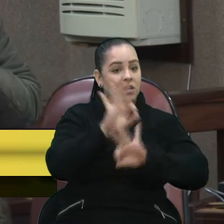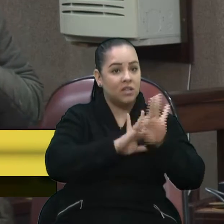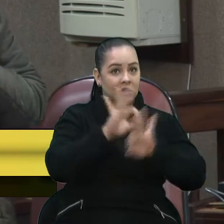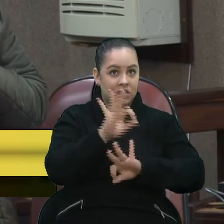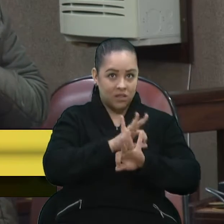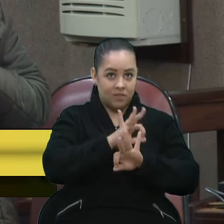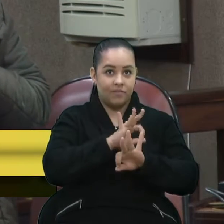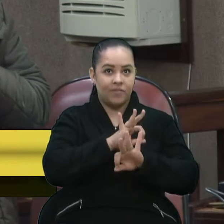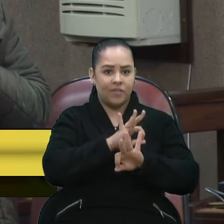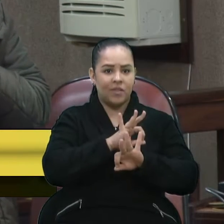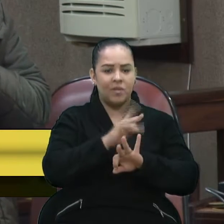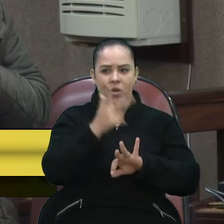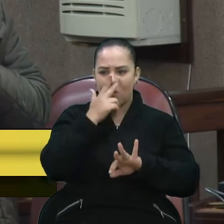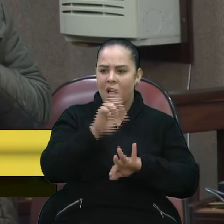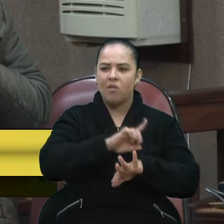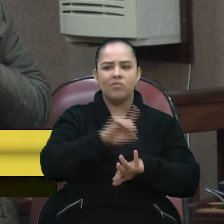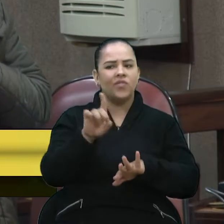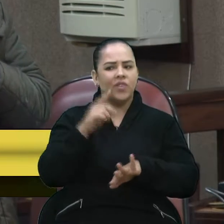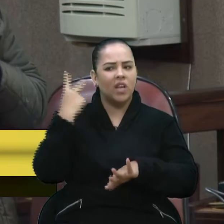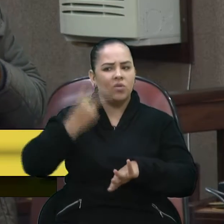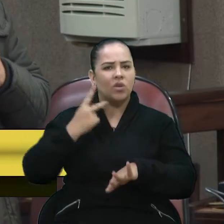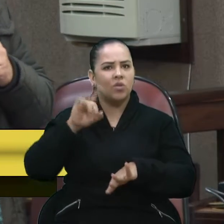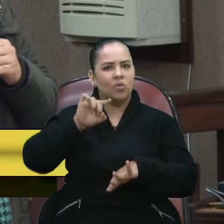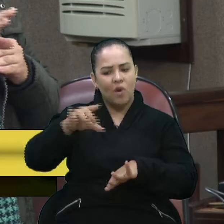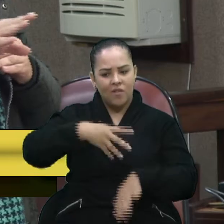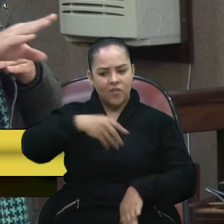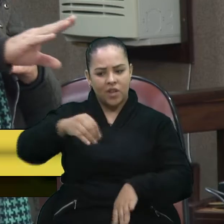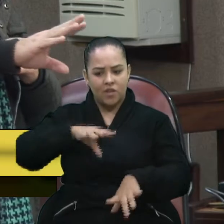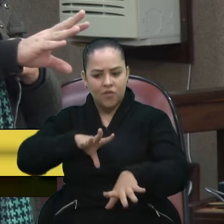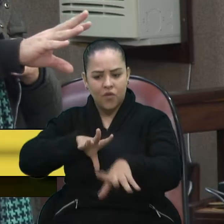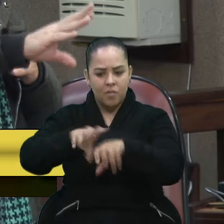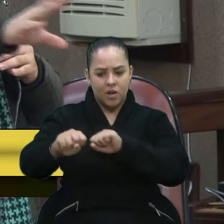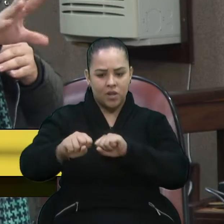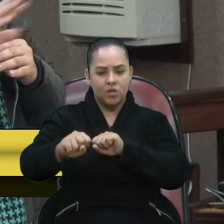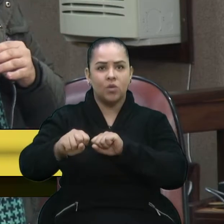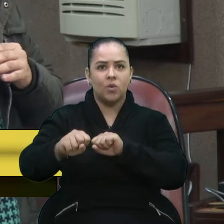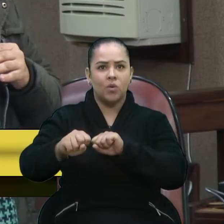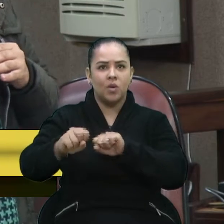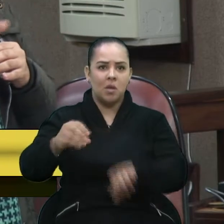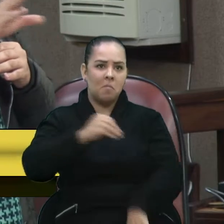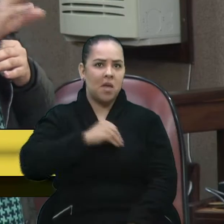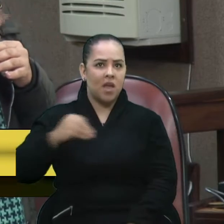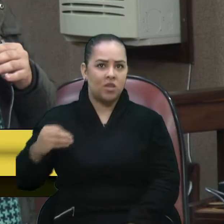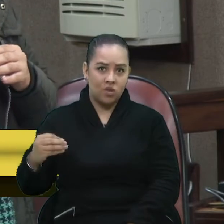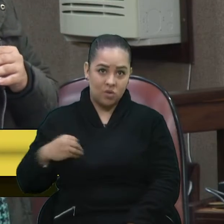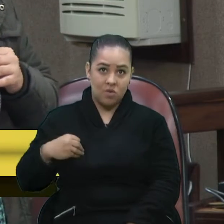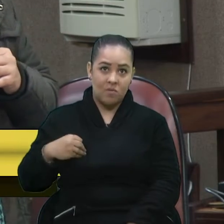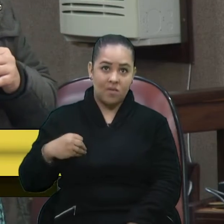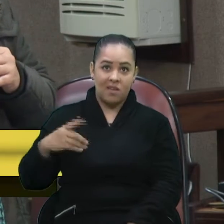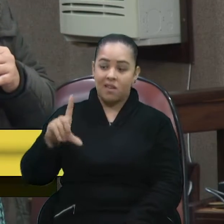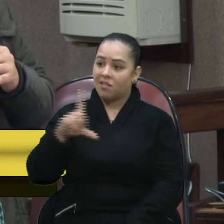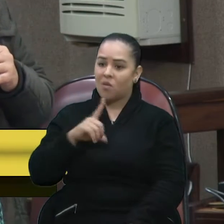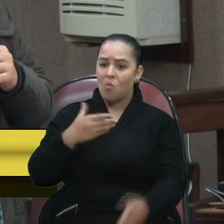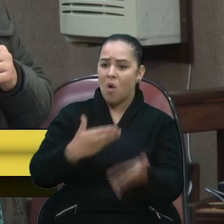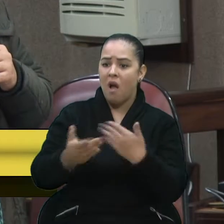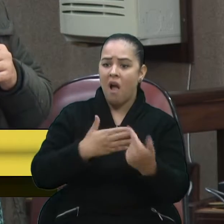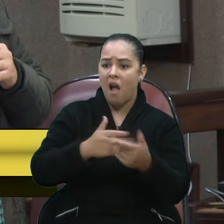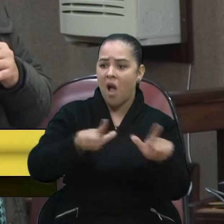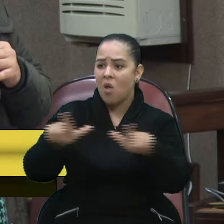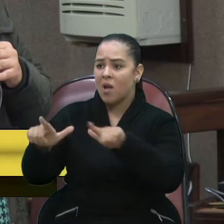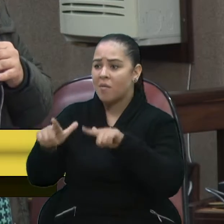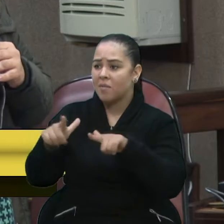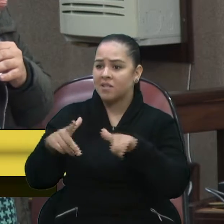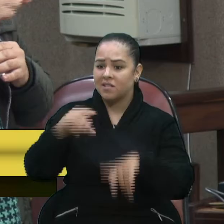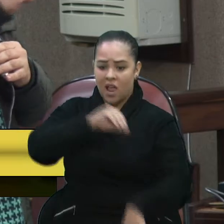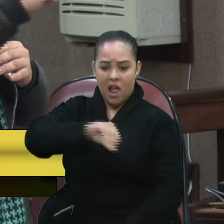formando em medicina, tá? Ela está sendo convidada para trabalhar em qualquer bibocazinha aí para ganhar 20 mil reais.